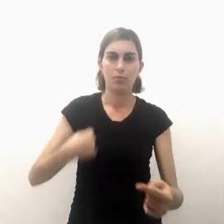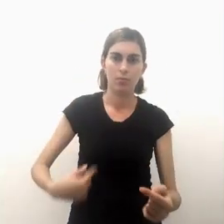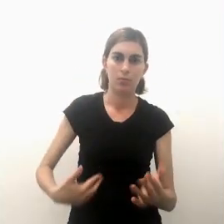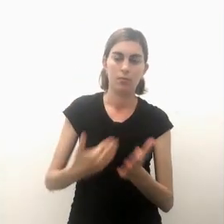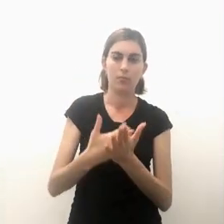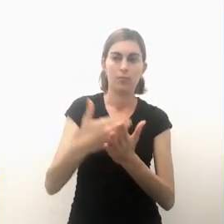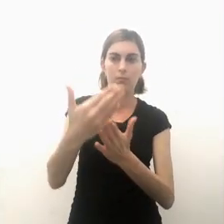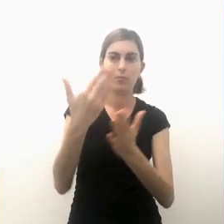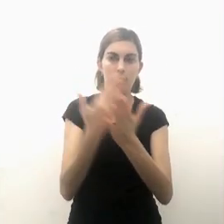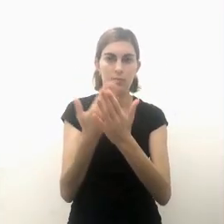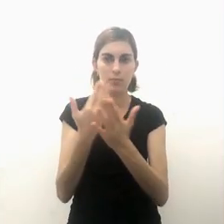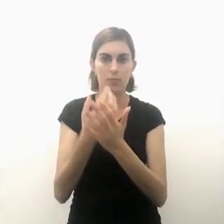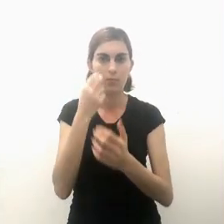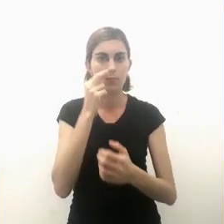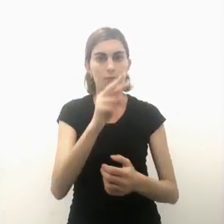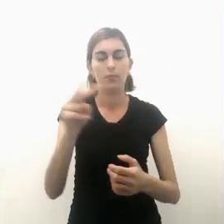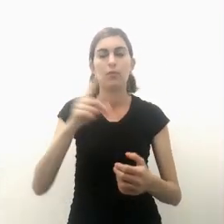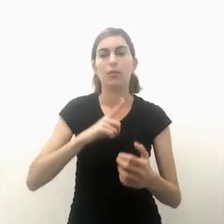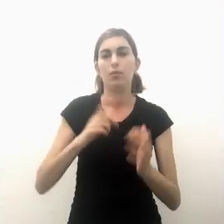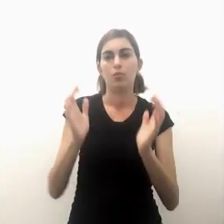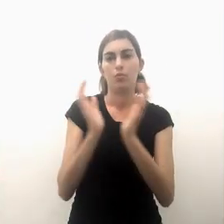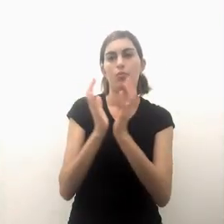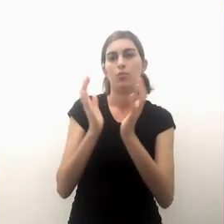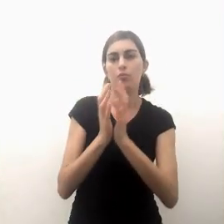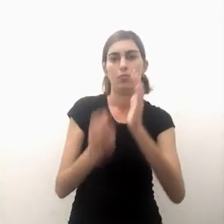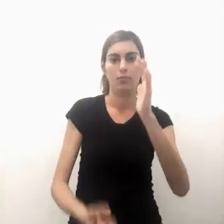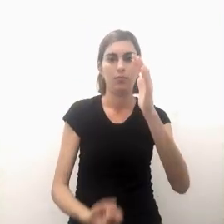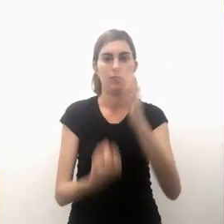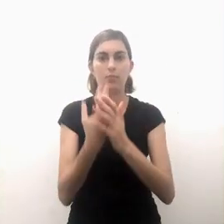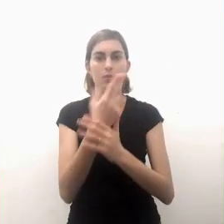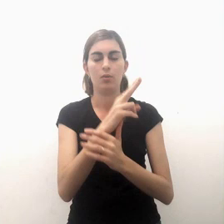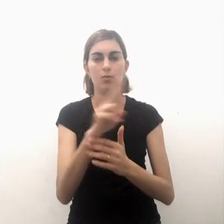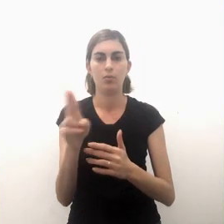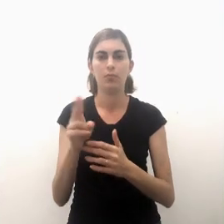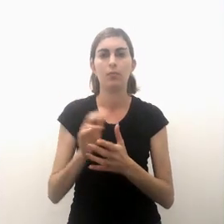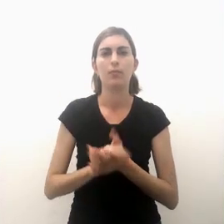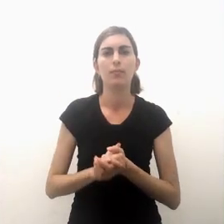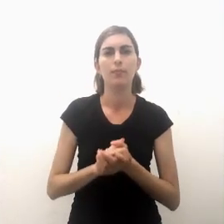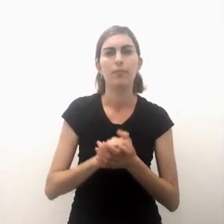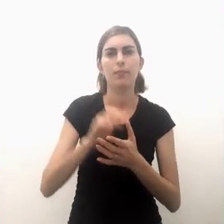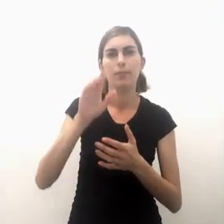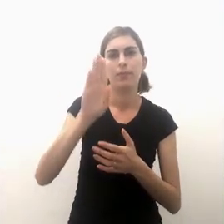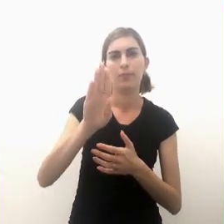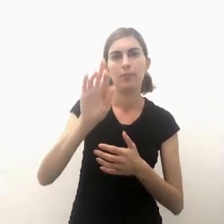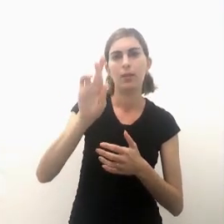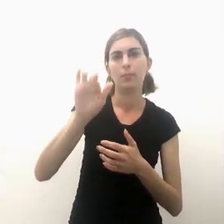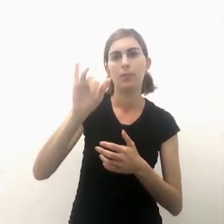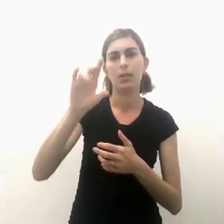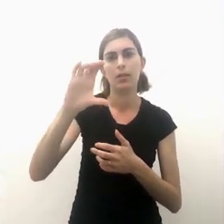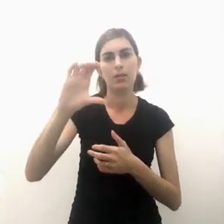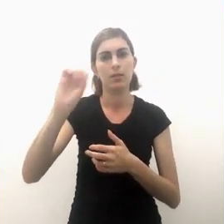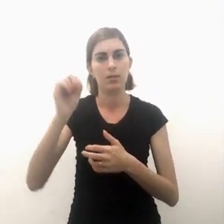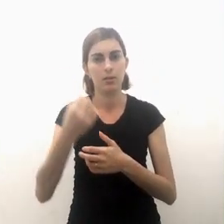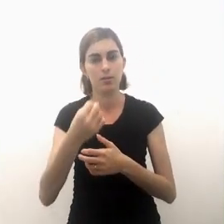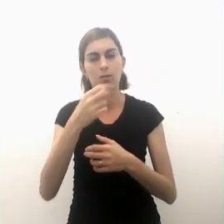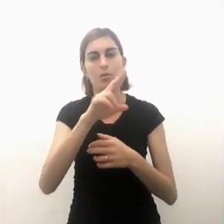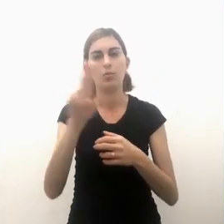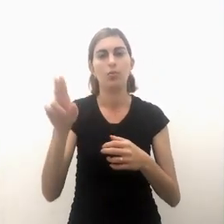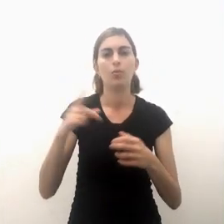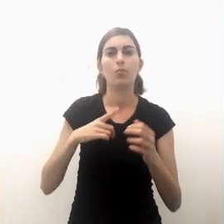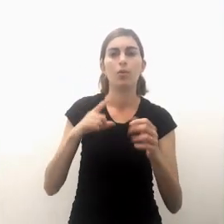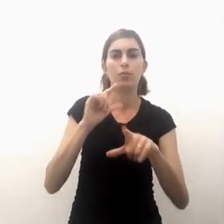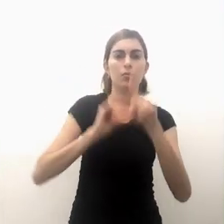partir desse momento da aula, tá? Então existe um grupo que foi criado, tá? Chamado de BRICS, tá? Esse grupo é um termo utilizado